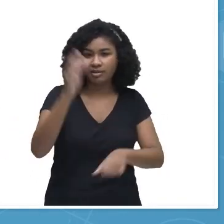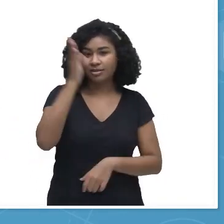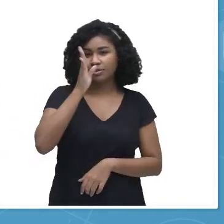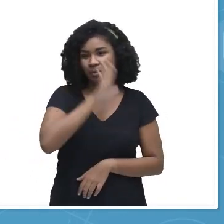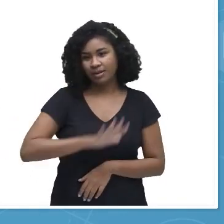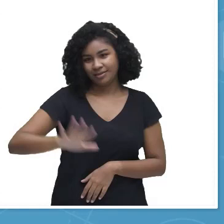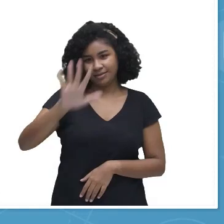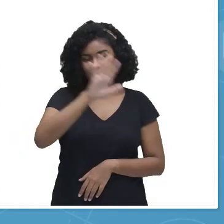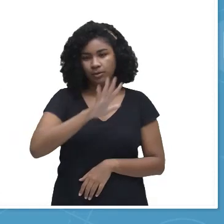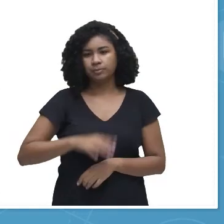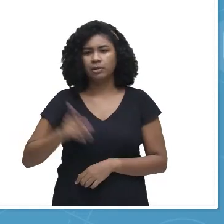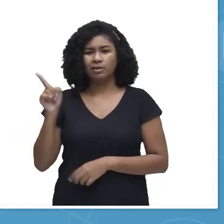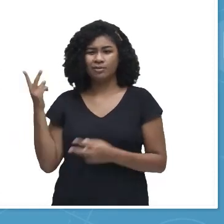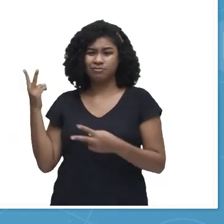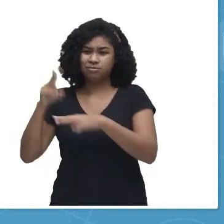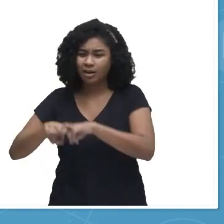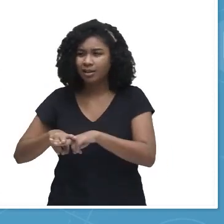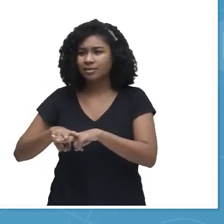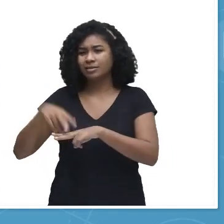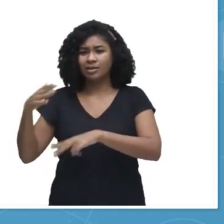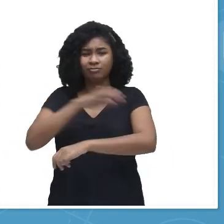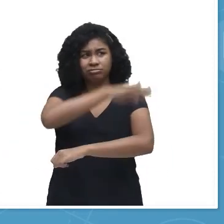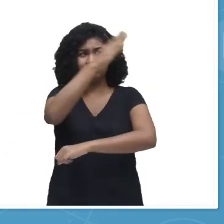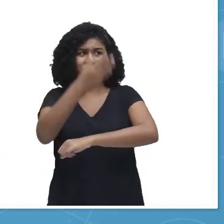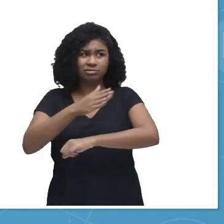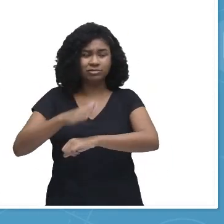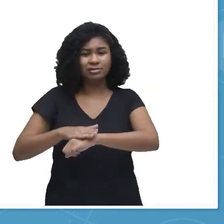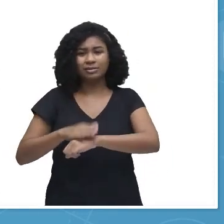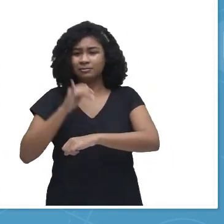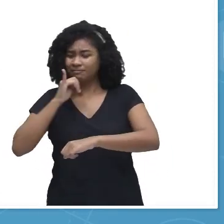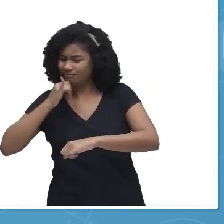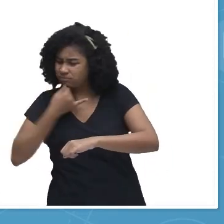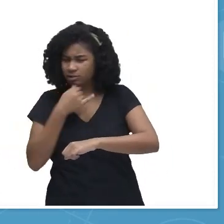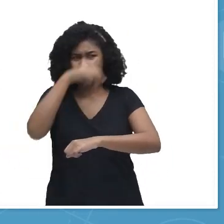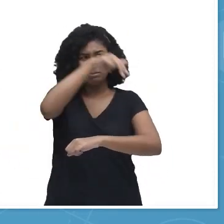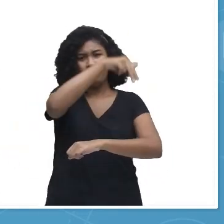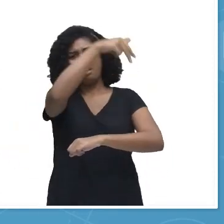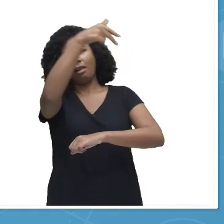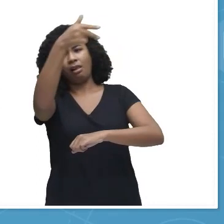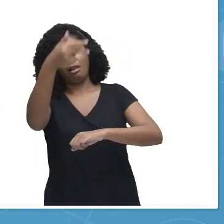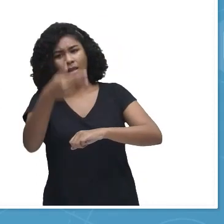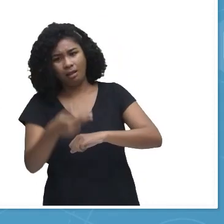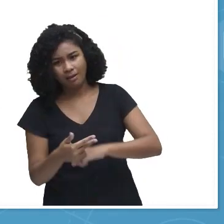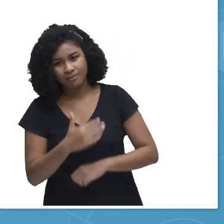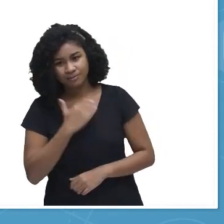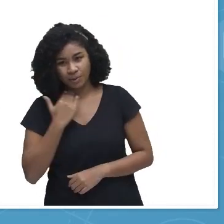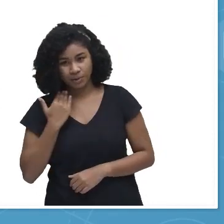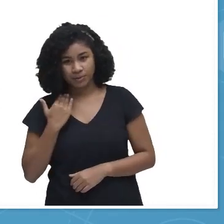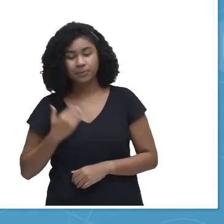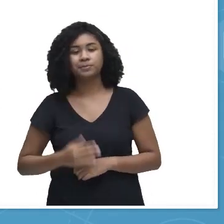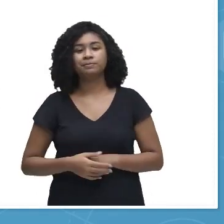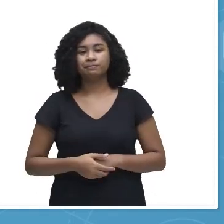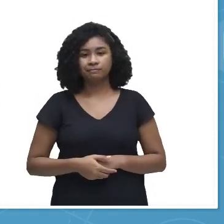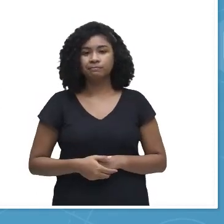presa, cometeu suicídio jogando-se de uma pedreira ao abismo para não retornar às condições escravas. Foi esposa de Zumbi